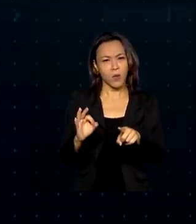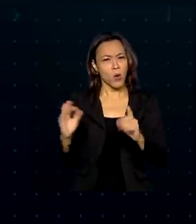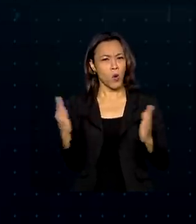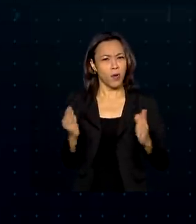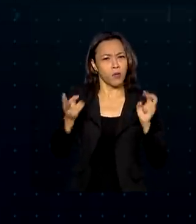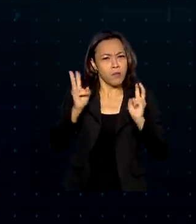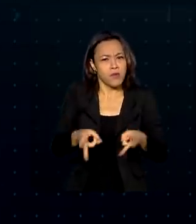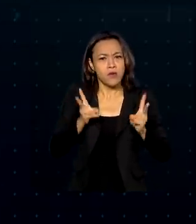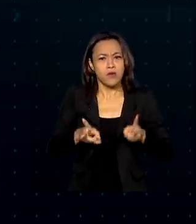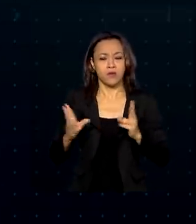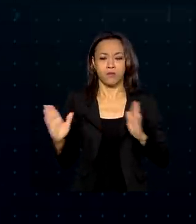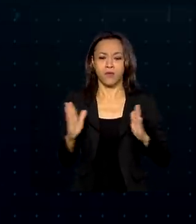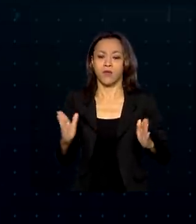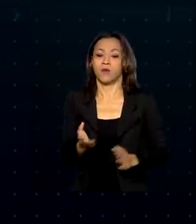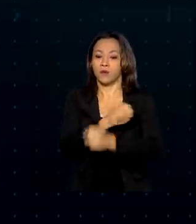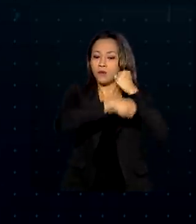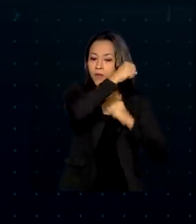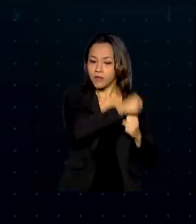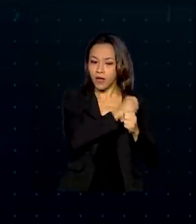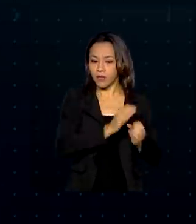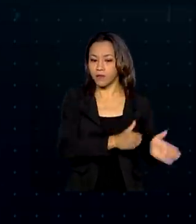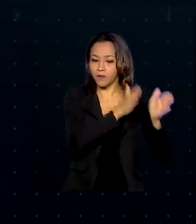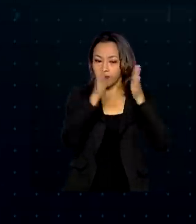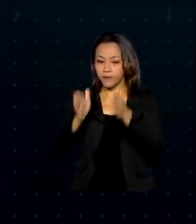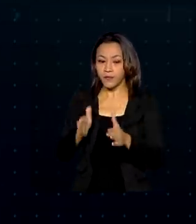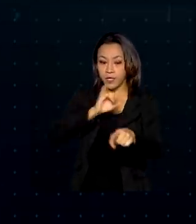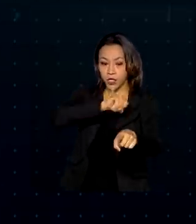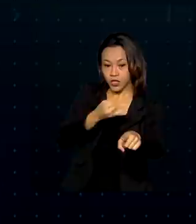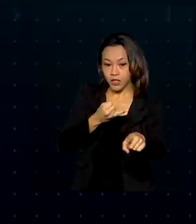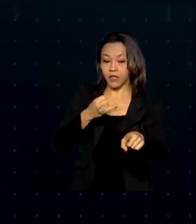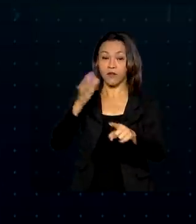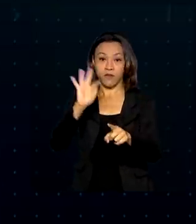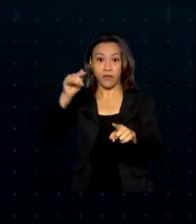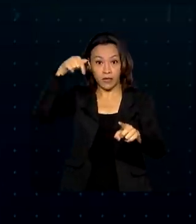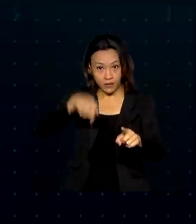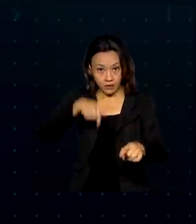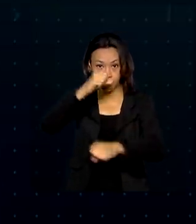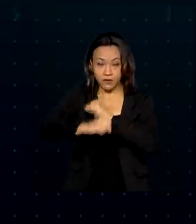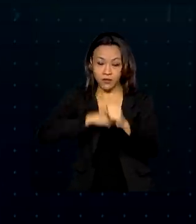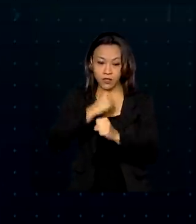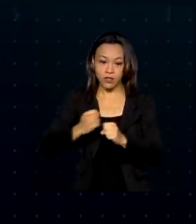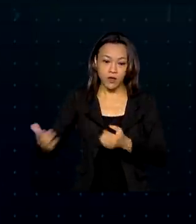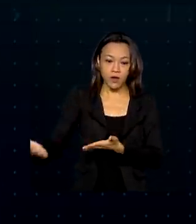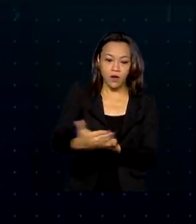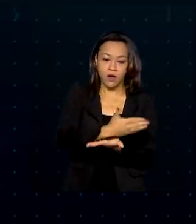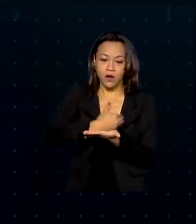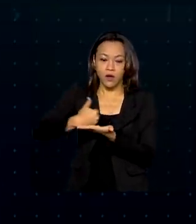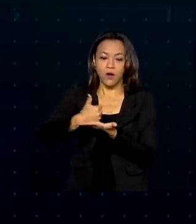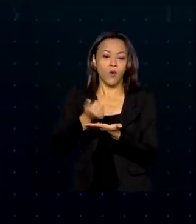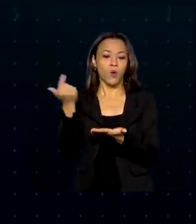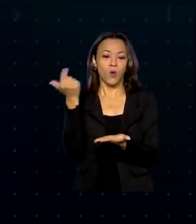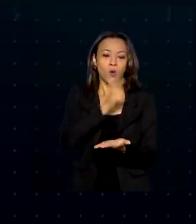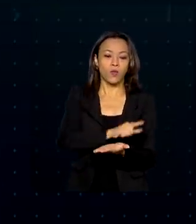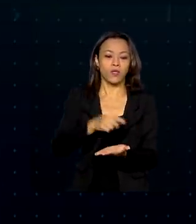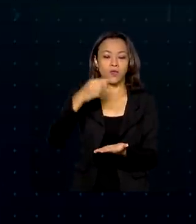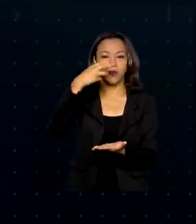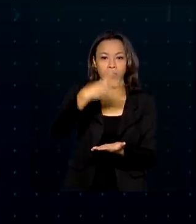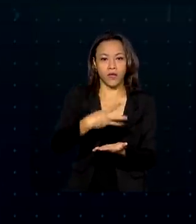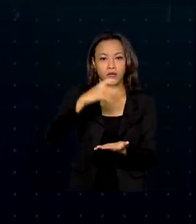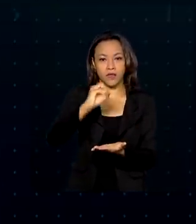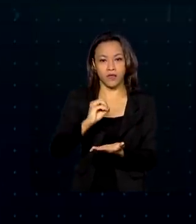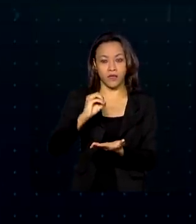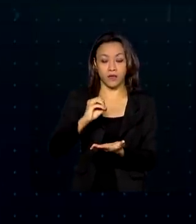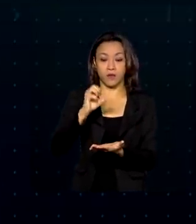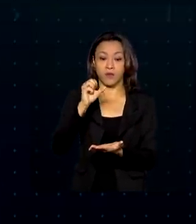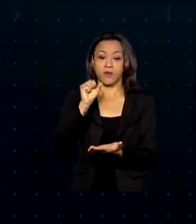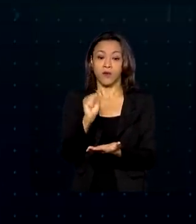período do ano passado no período de Janeiro a fevereiro deste ano arrecadação alcançou cerca de 300